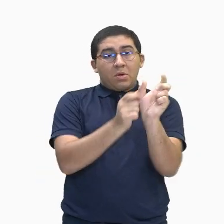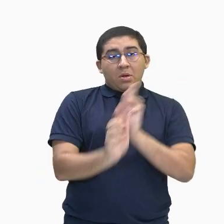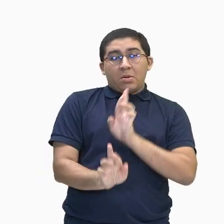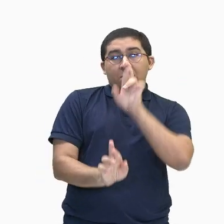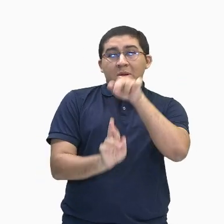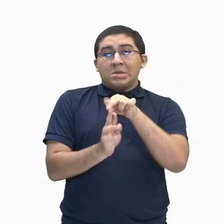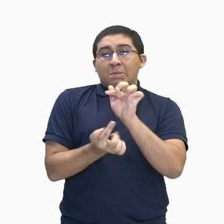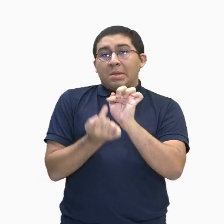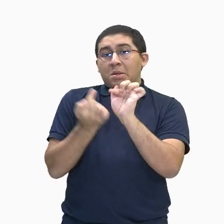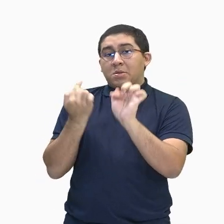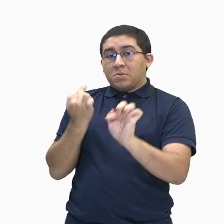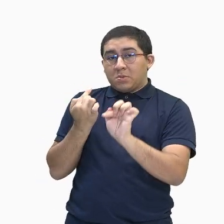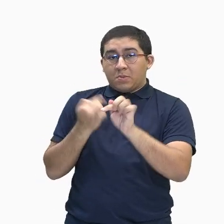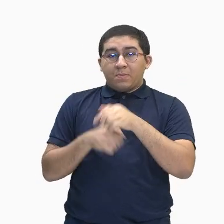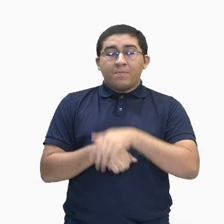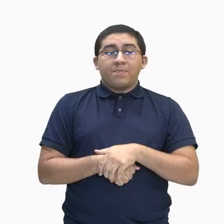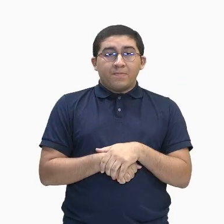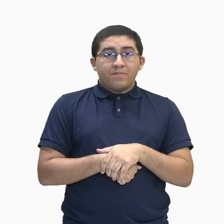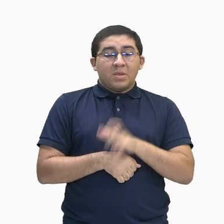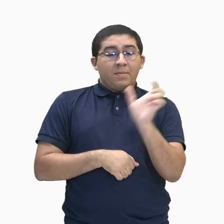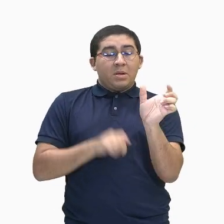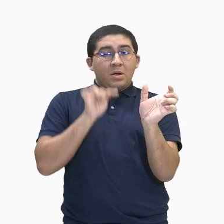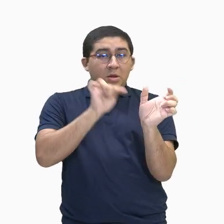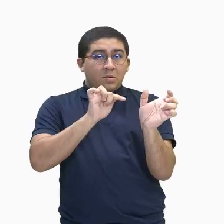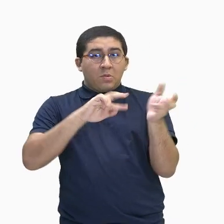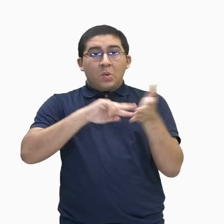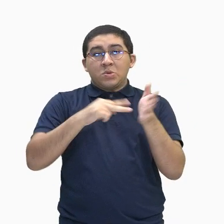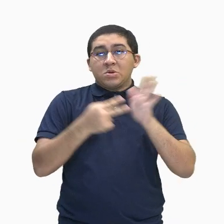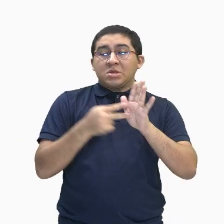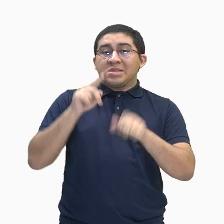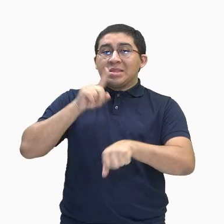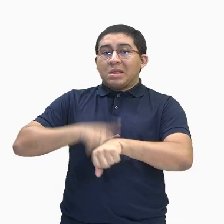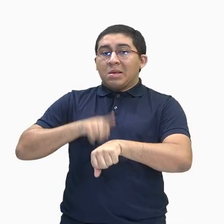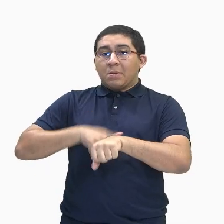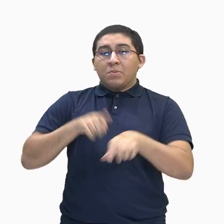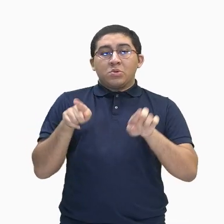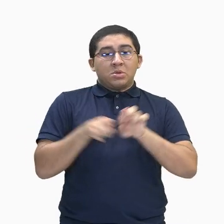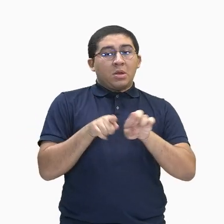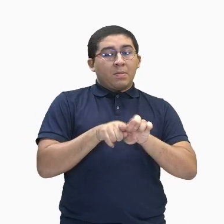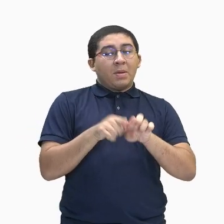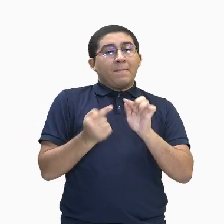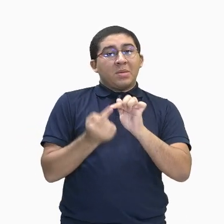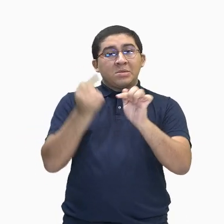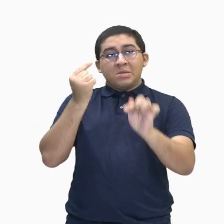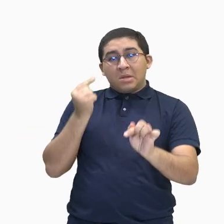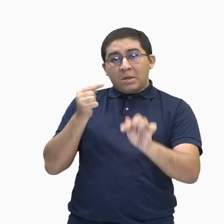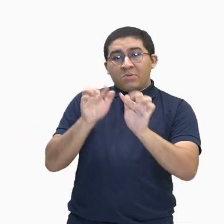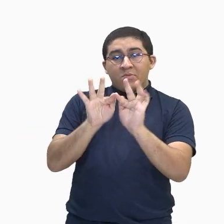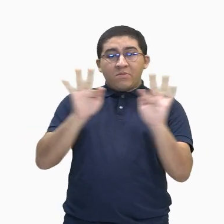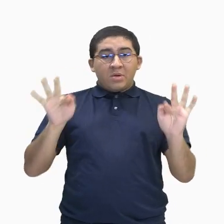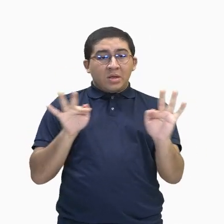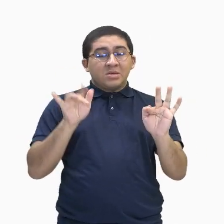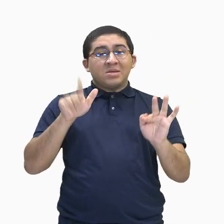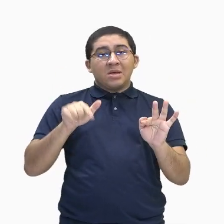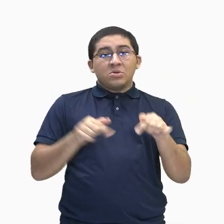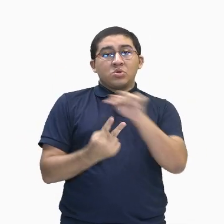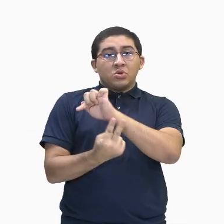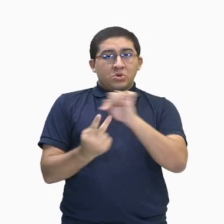ao passado. Expressões de tempo. Passado contínuo de forma afirmativa